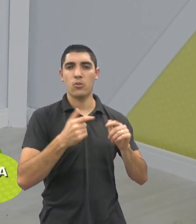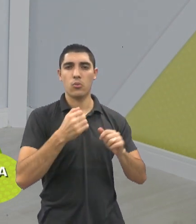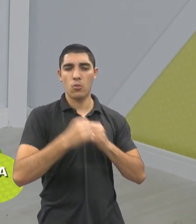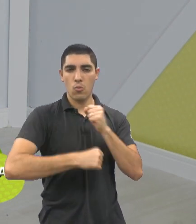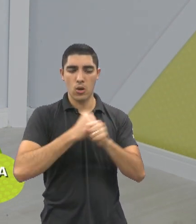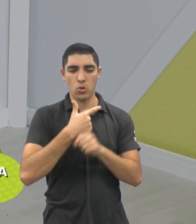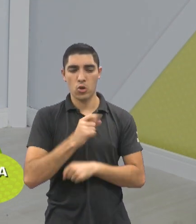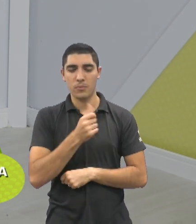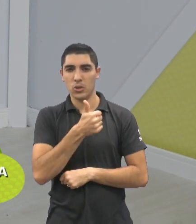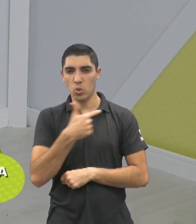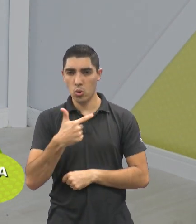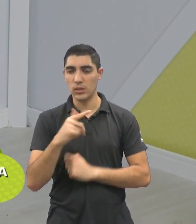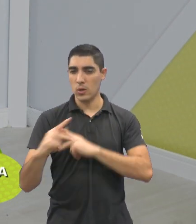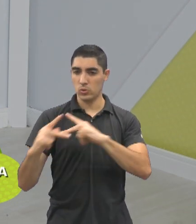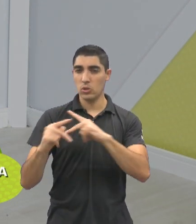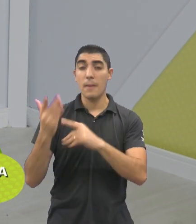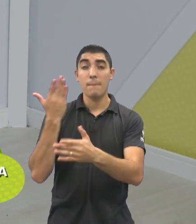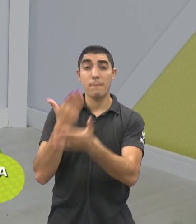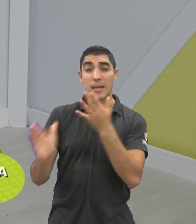12 na temporada